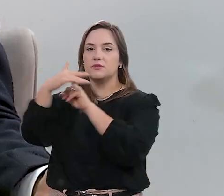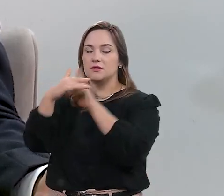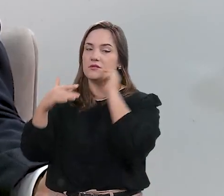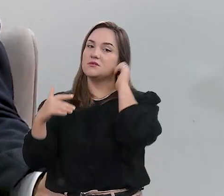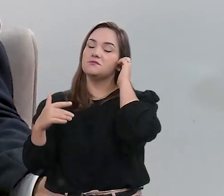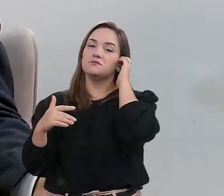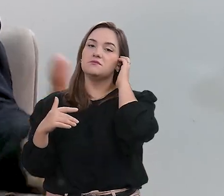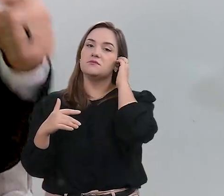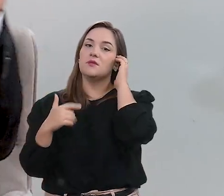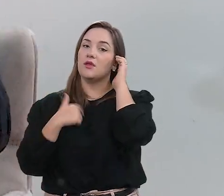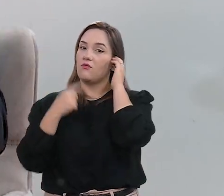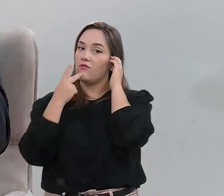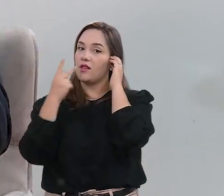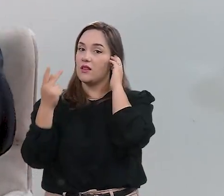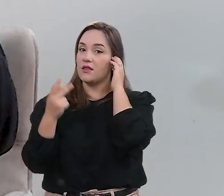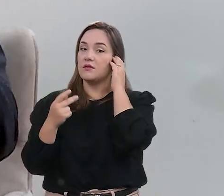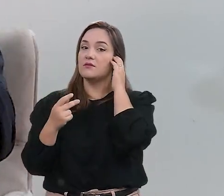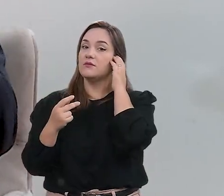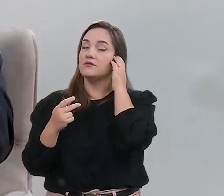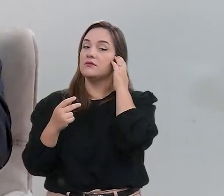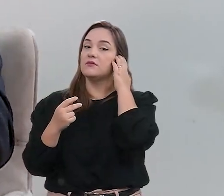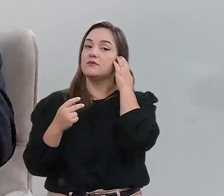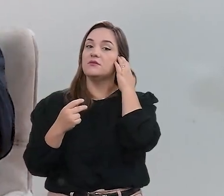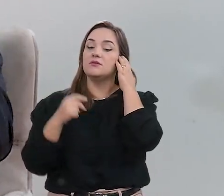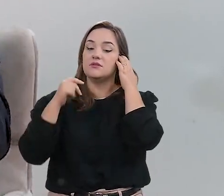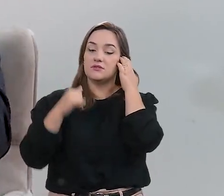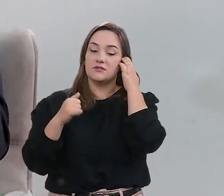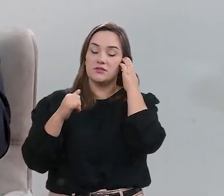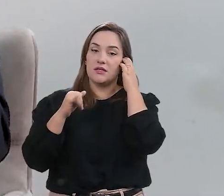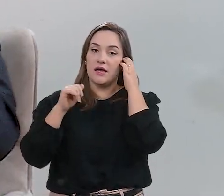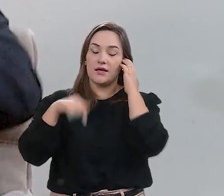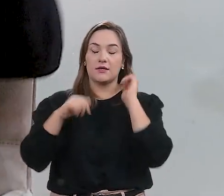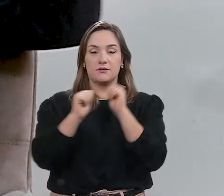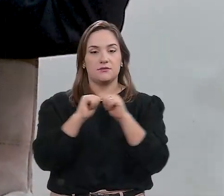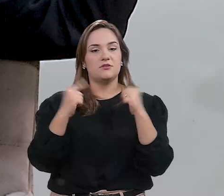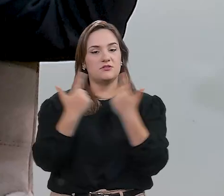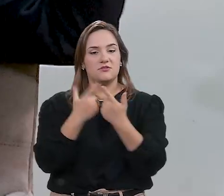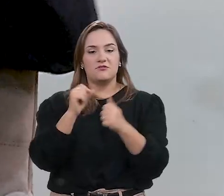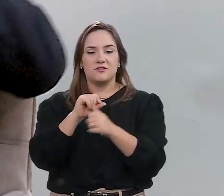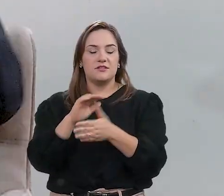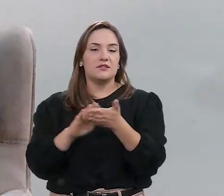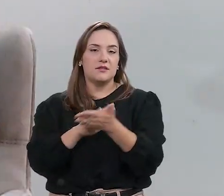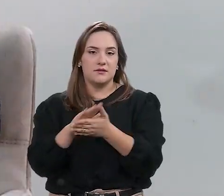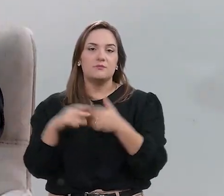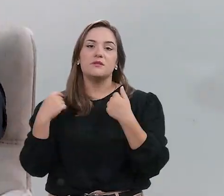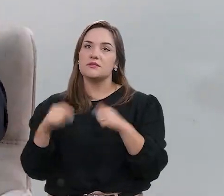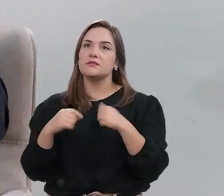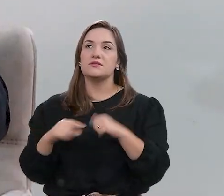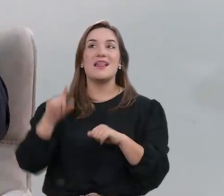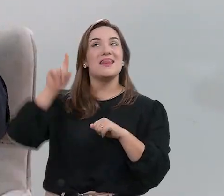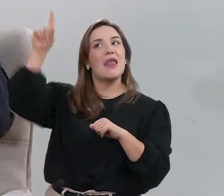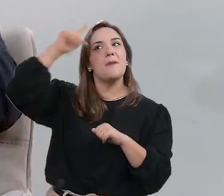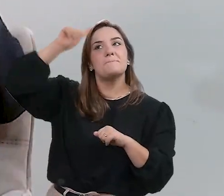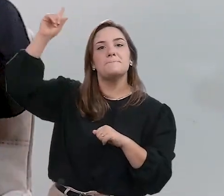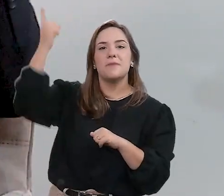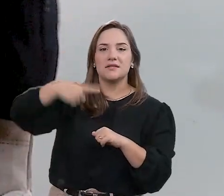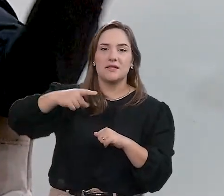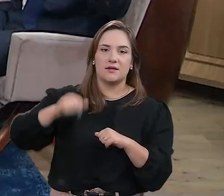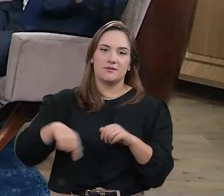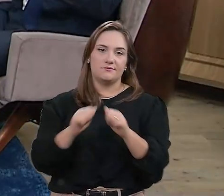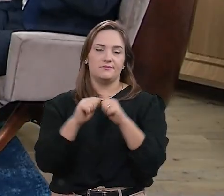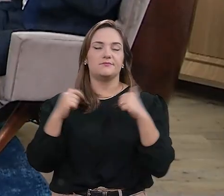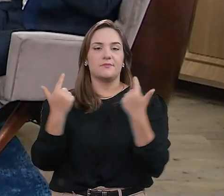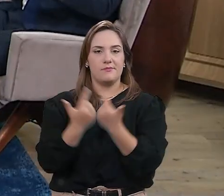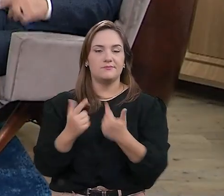Ambiente. Olha, se aqui a Assembleia Legislativa não fizer alguma coisa, tem que vir de cima para baixo, né? Tem que